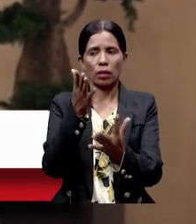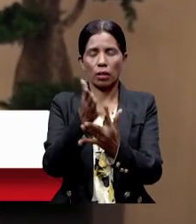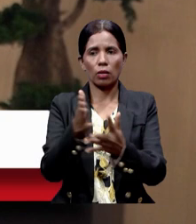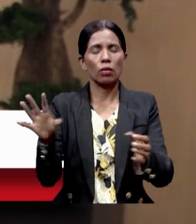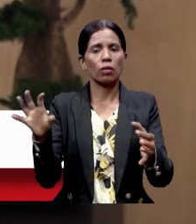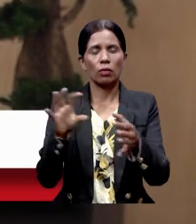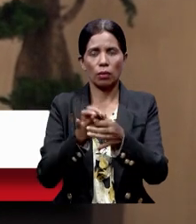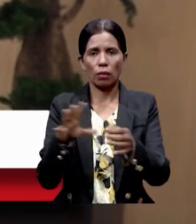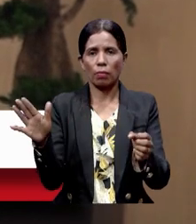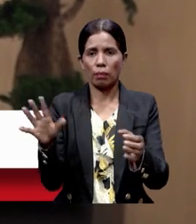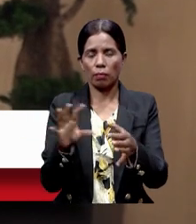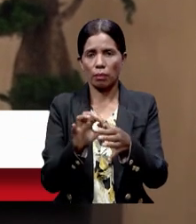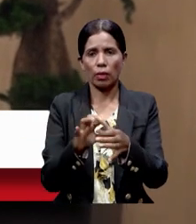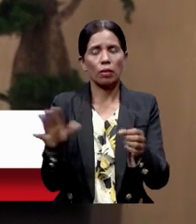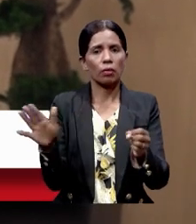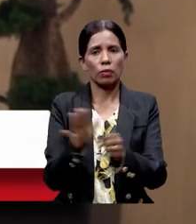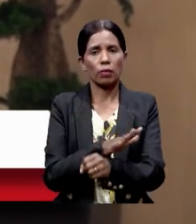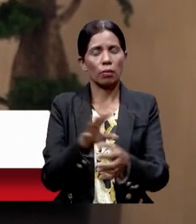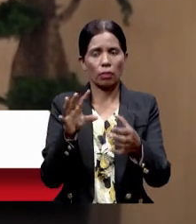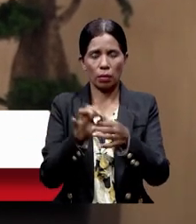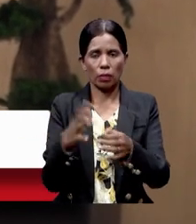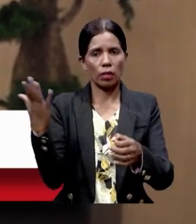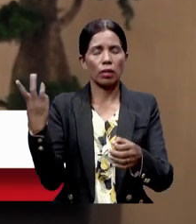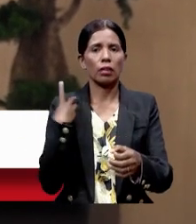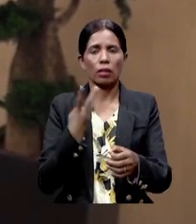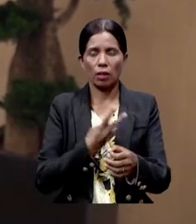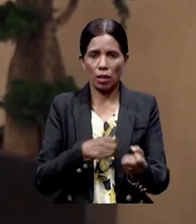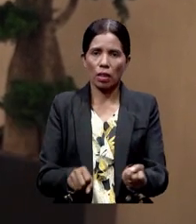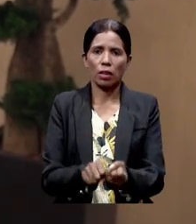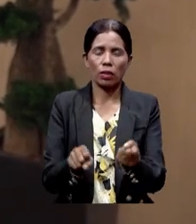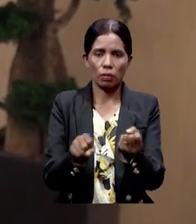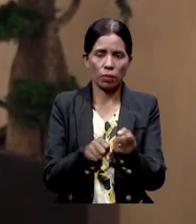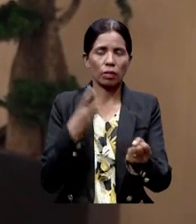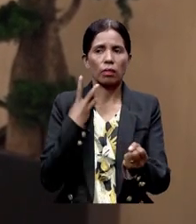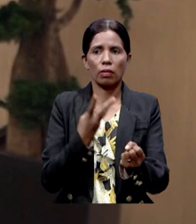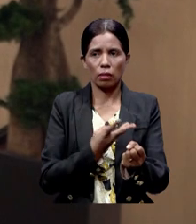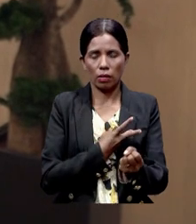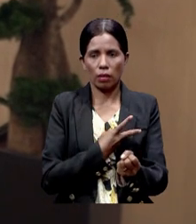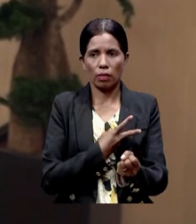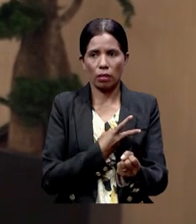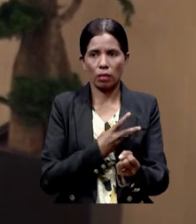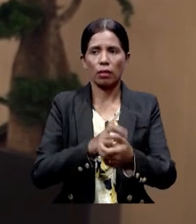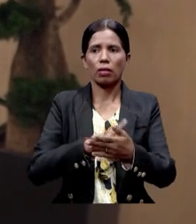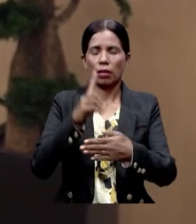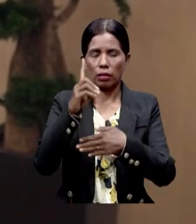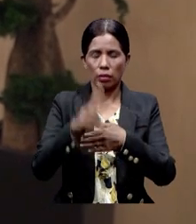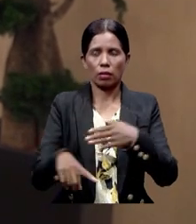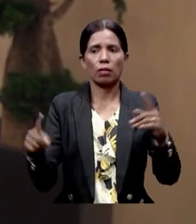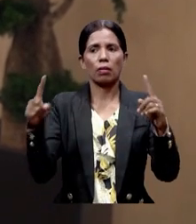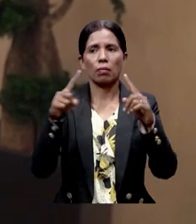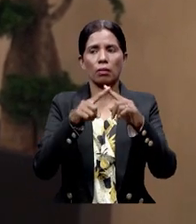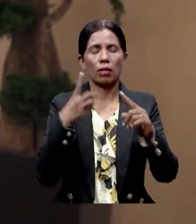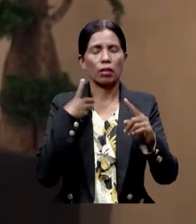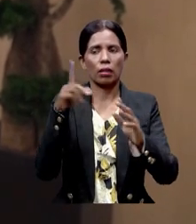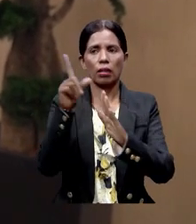a Abu Dhabi, sira se continua for apoio para ajuda a itinia. Desenvolvimento ba itne quadros